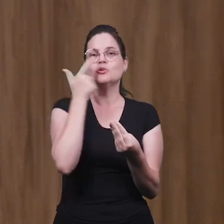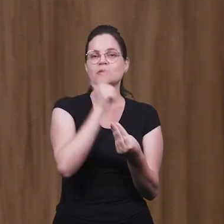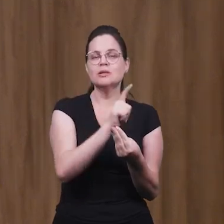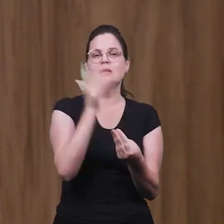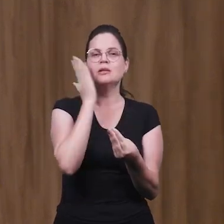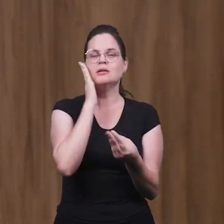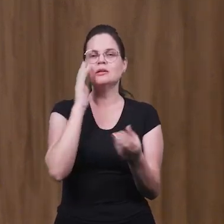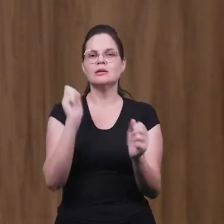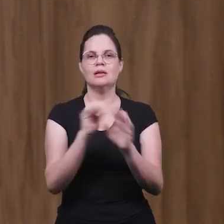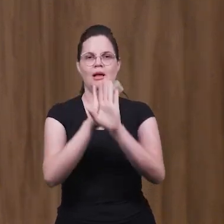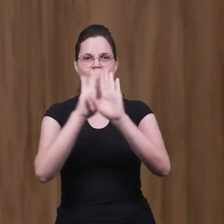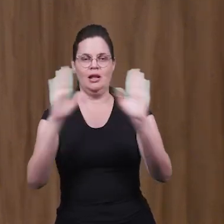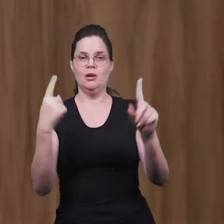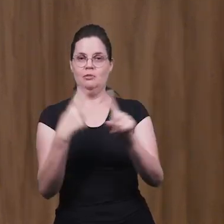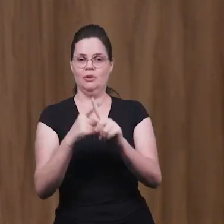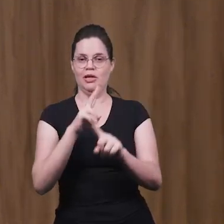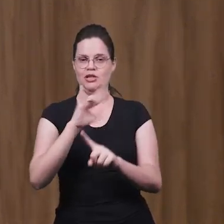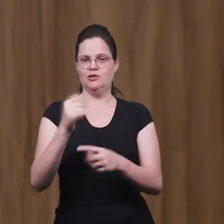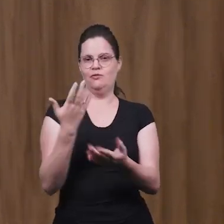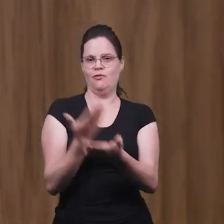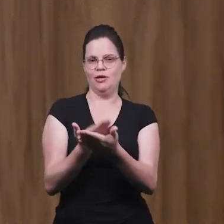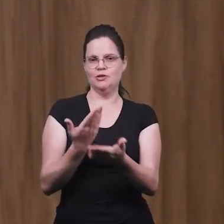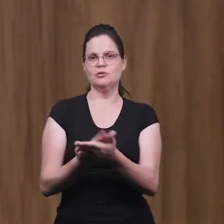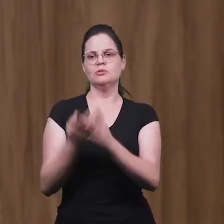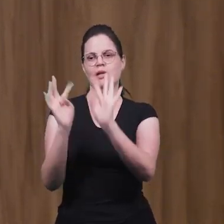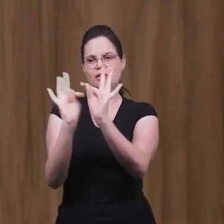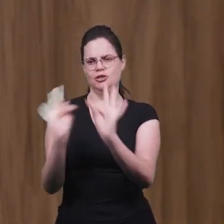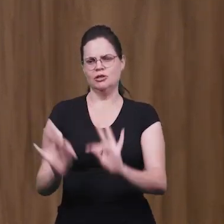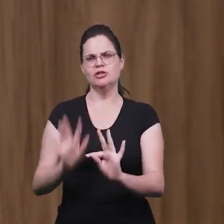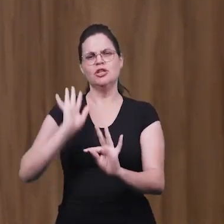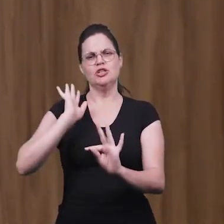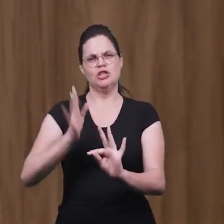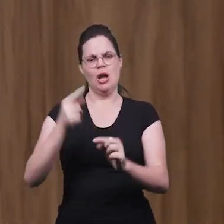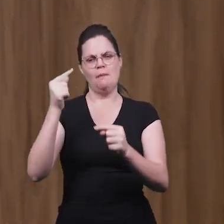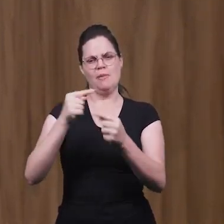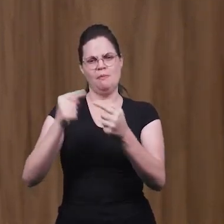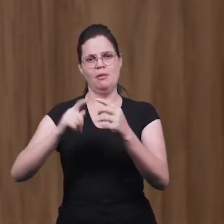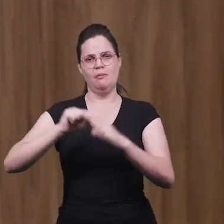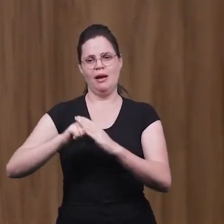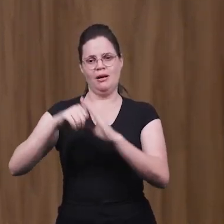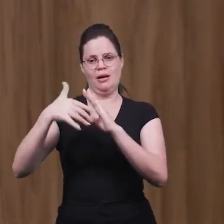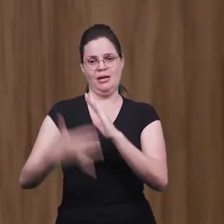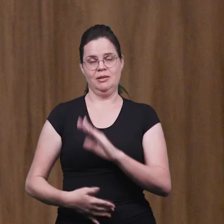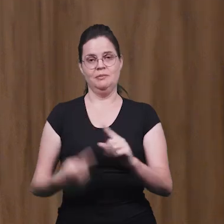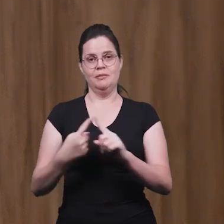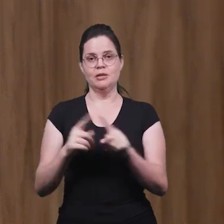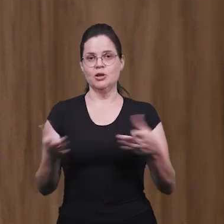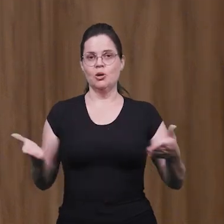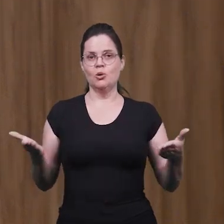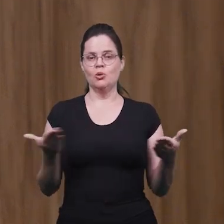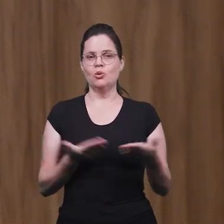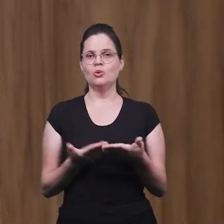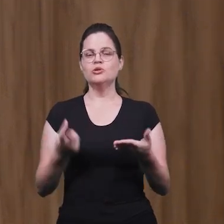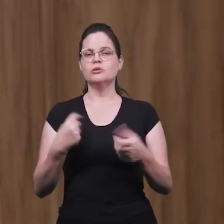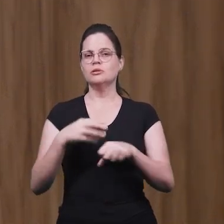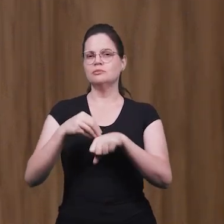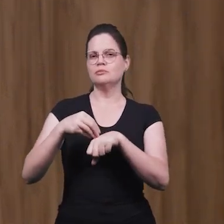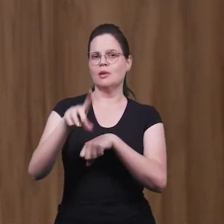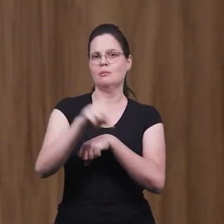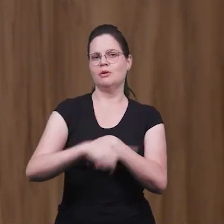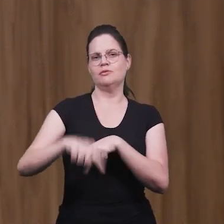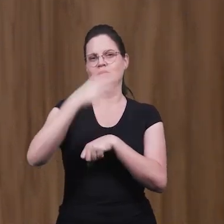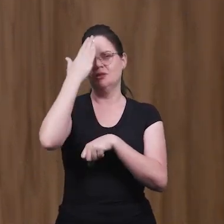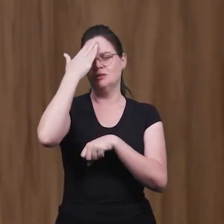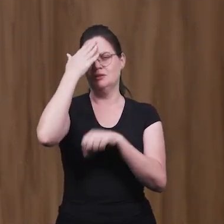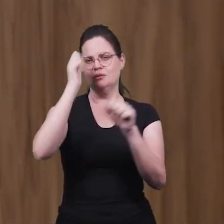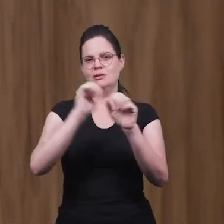estudar ainda dentro da carta a Tiatira. Já fizemos vários estudos sobre vários aspectos, mas hoje iremos levar